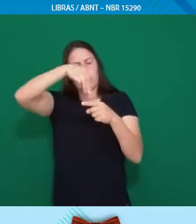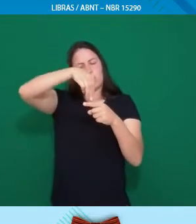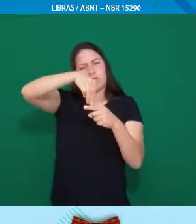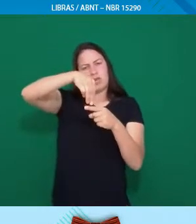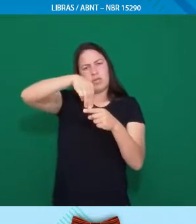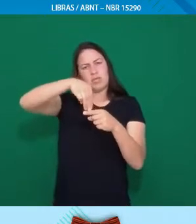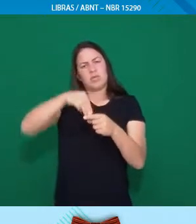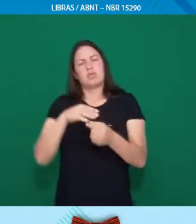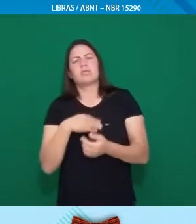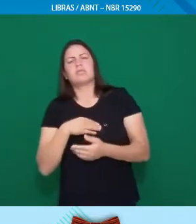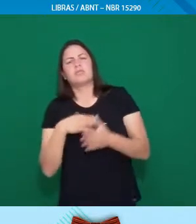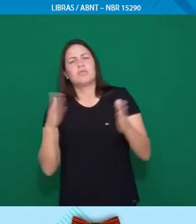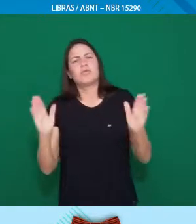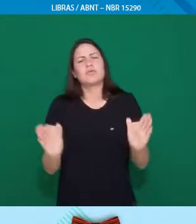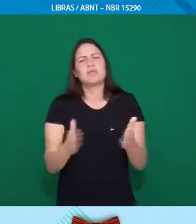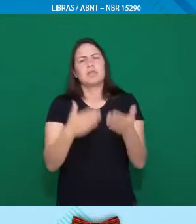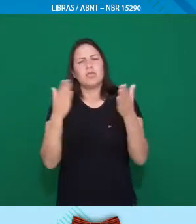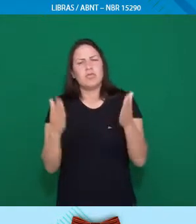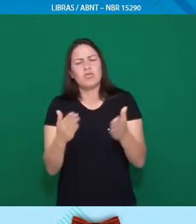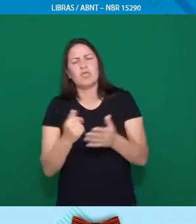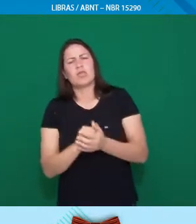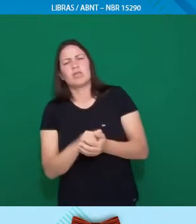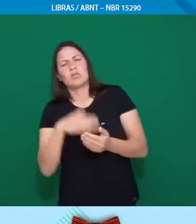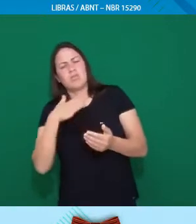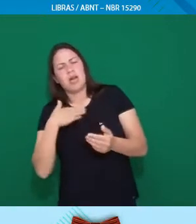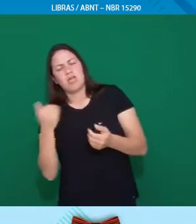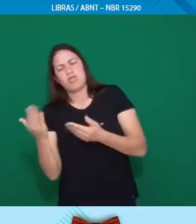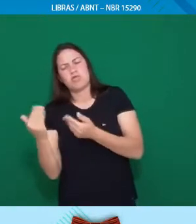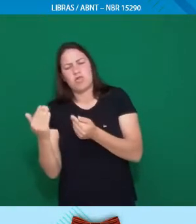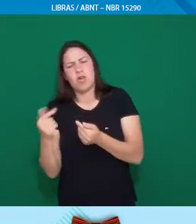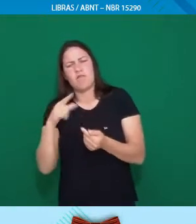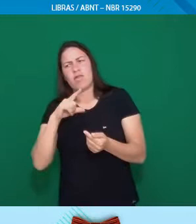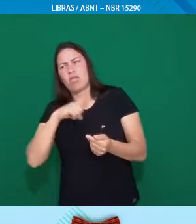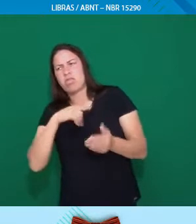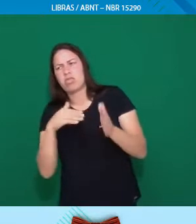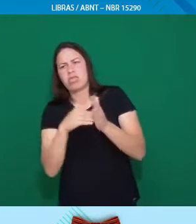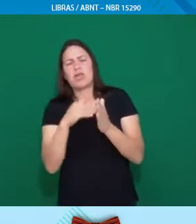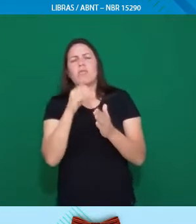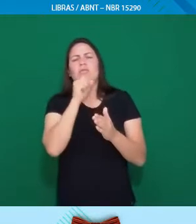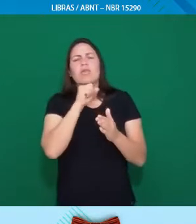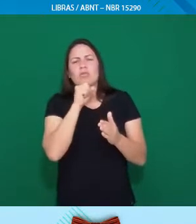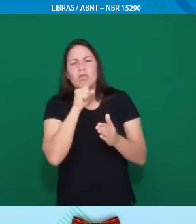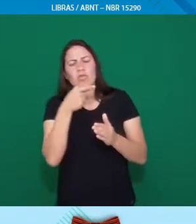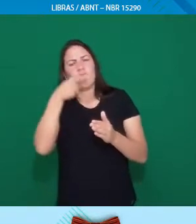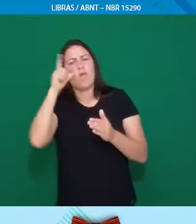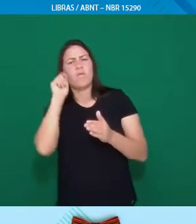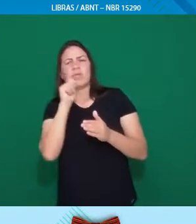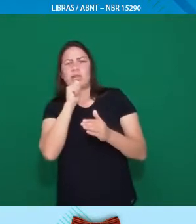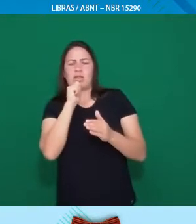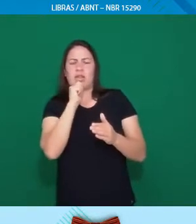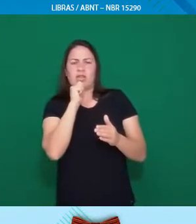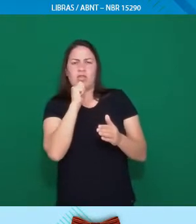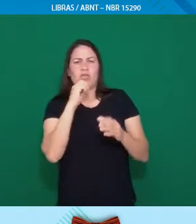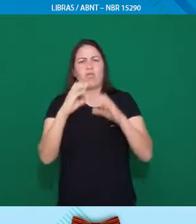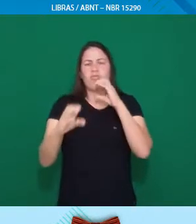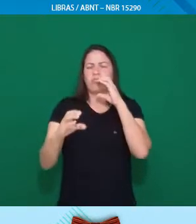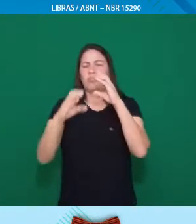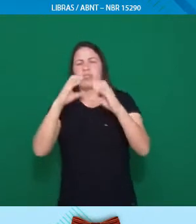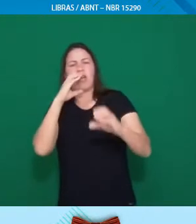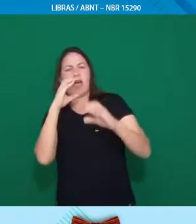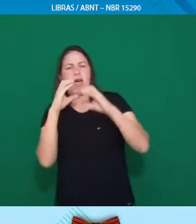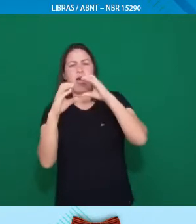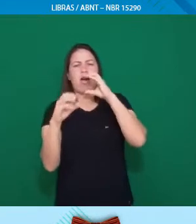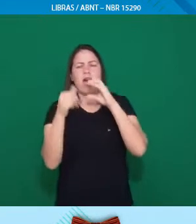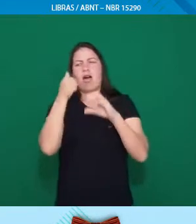possibilidade disso estamos sem incentivo desde dos mais jovens até os mais idosos a participarem ontem ainda teve uma apresentação do coral